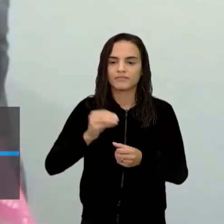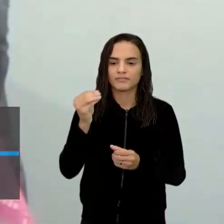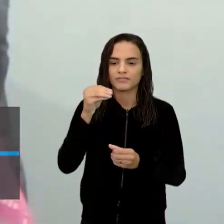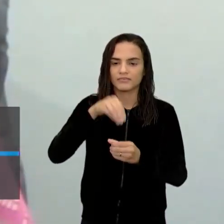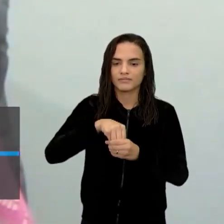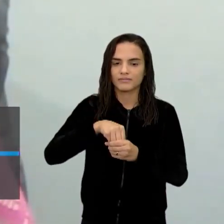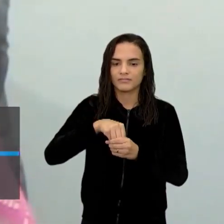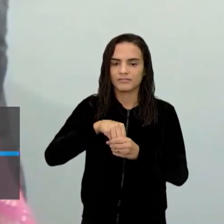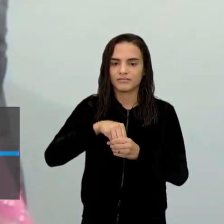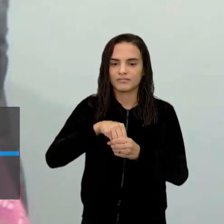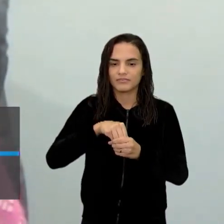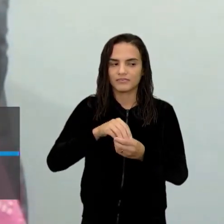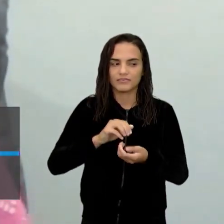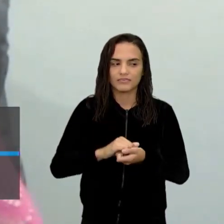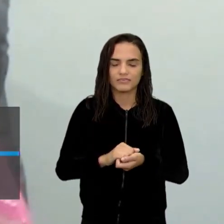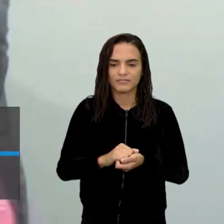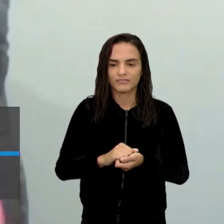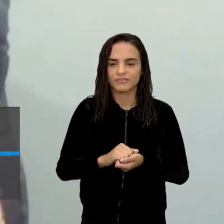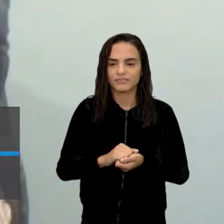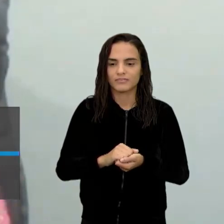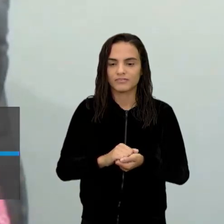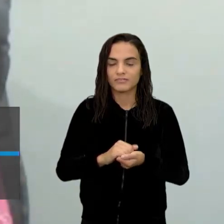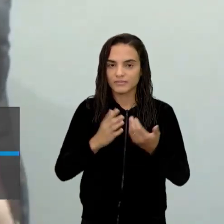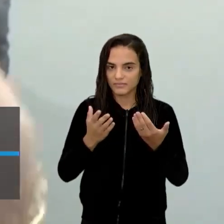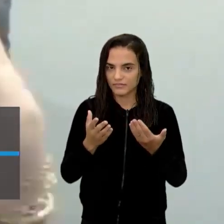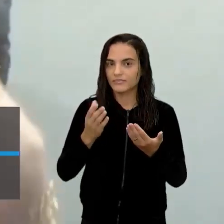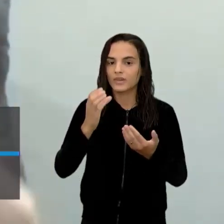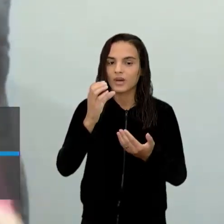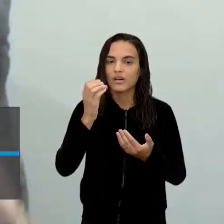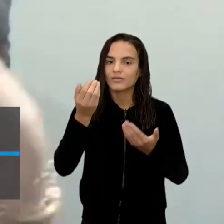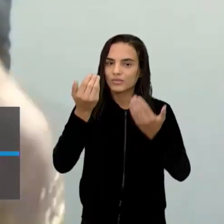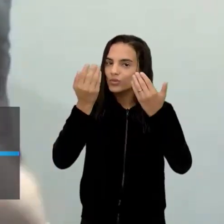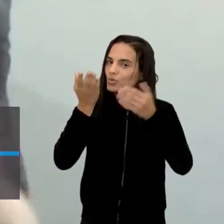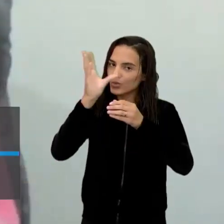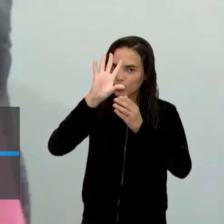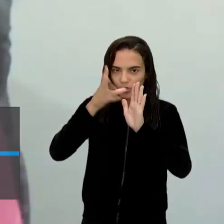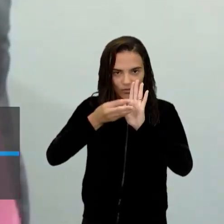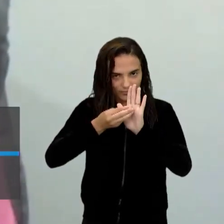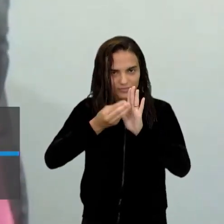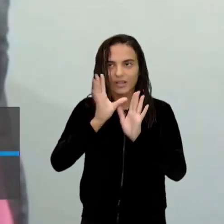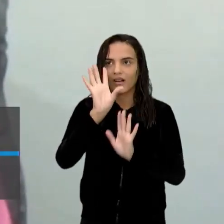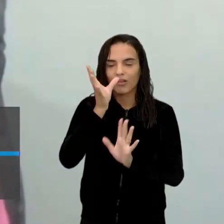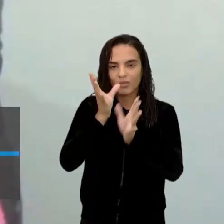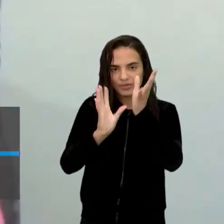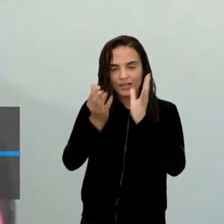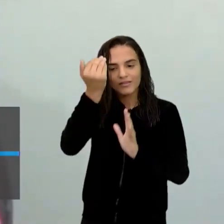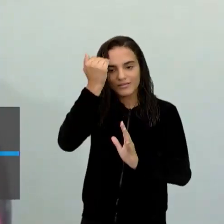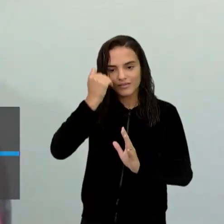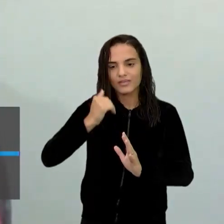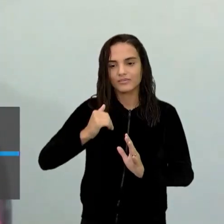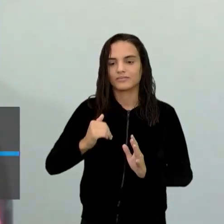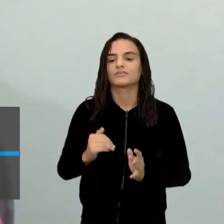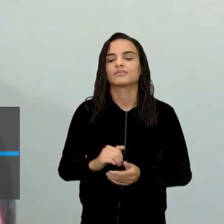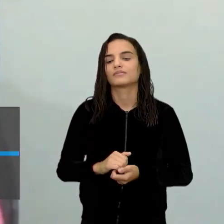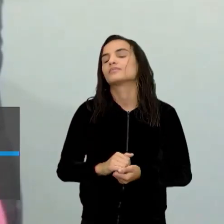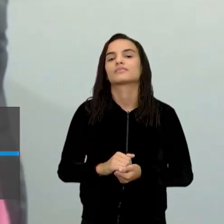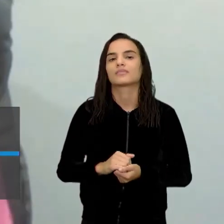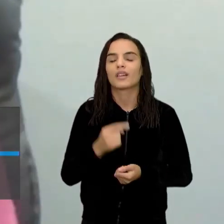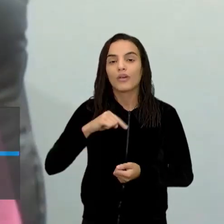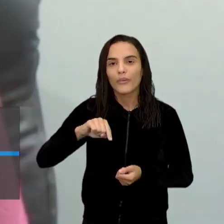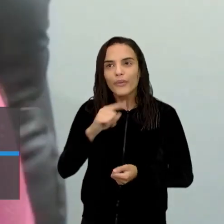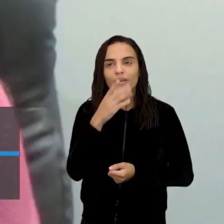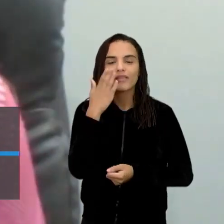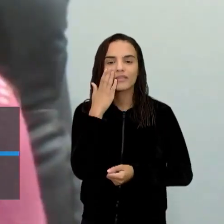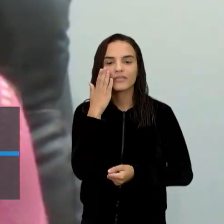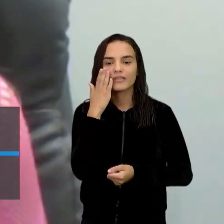dentro da barriga da mãe. Tá? Então, isso é congênito, tudo está acontecendo ali dentro. Então, tem um filósofo que fala que se a gente soubesse